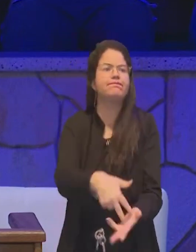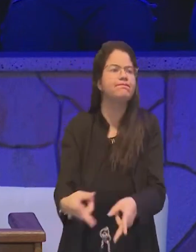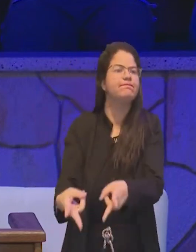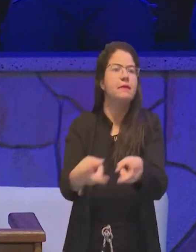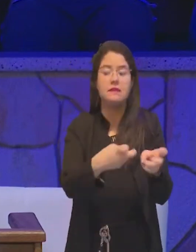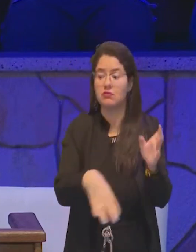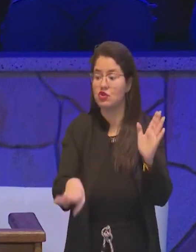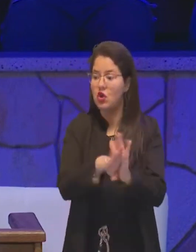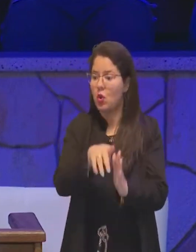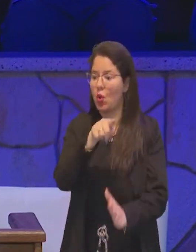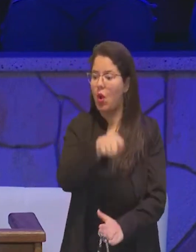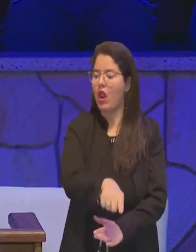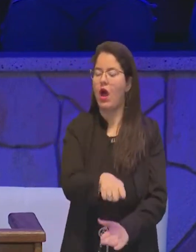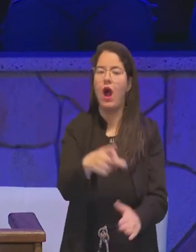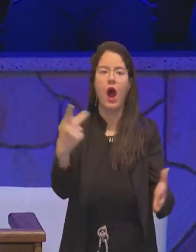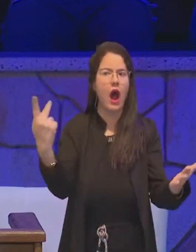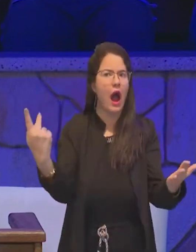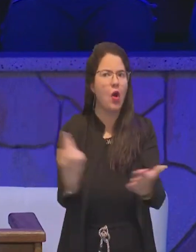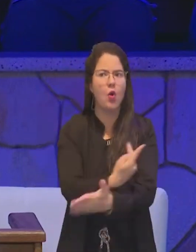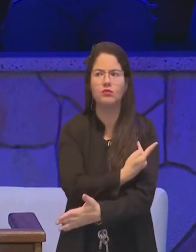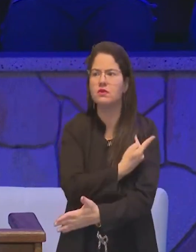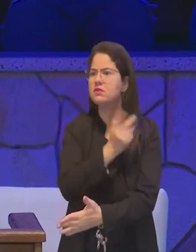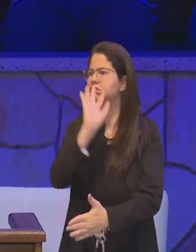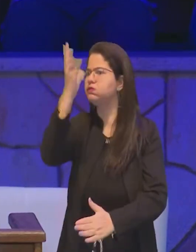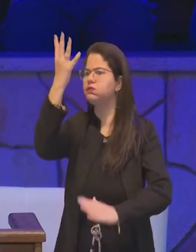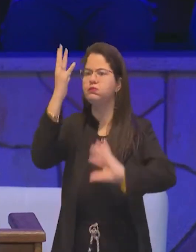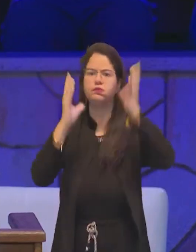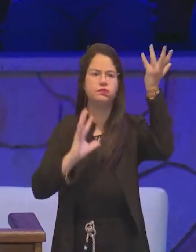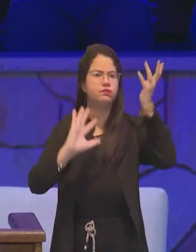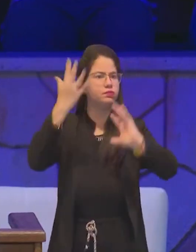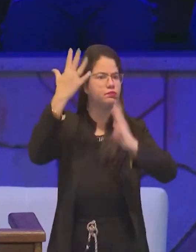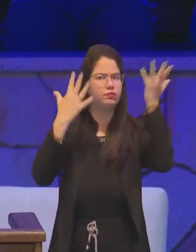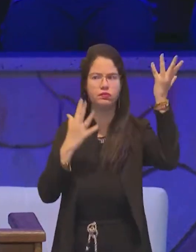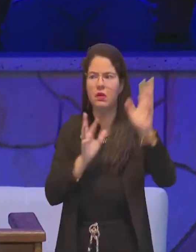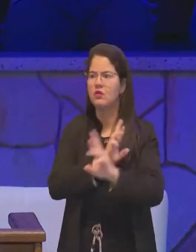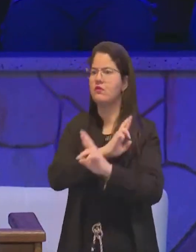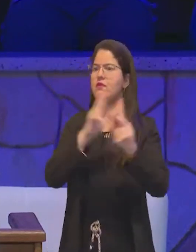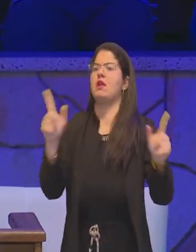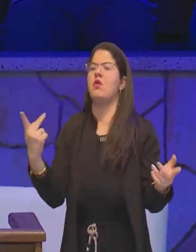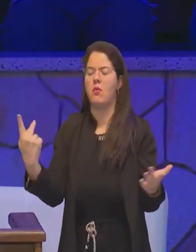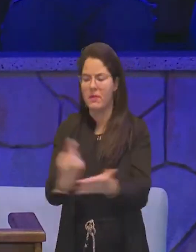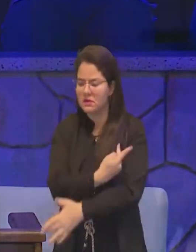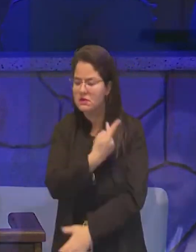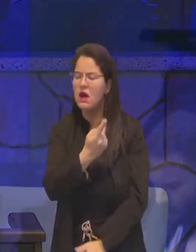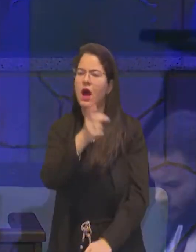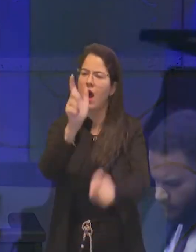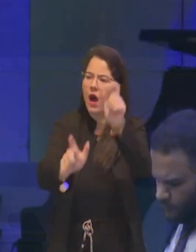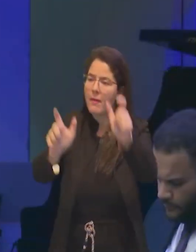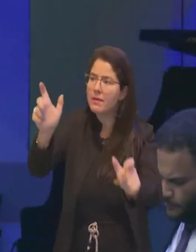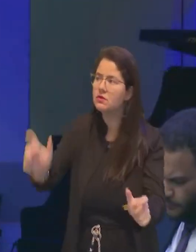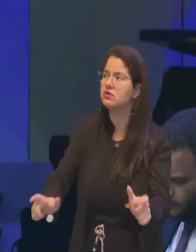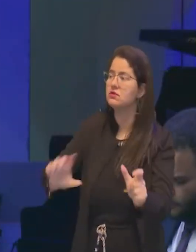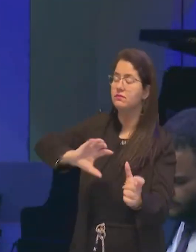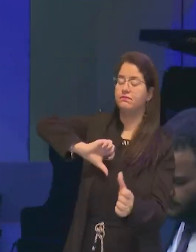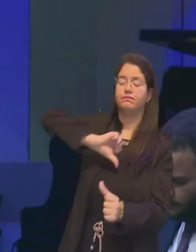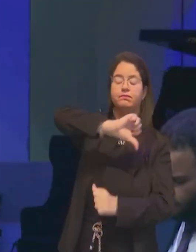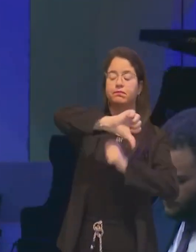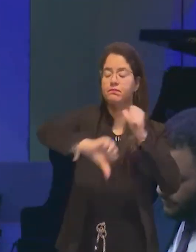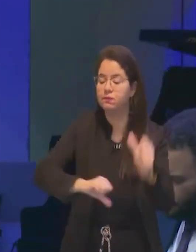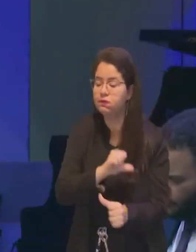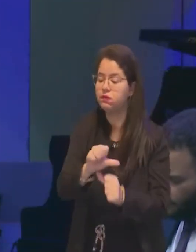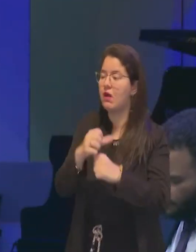coisas tremendas começam a acontecer. As pessoas começam a se converter,